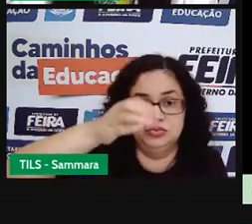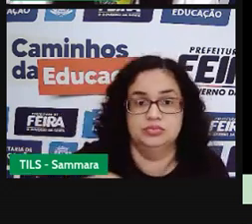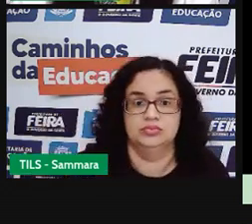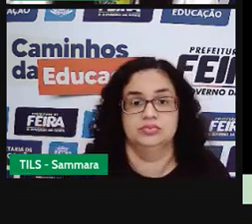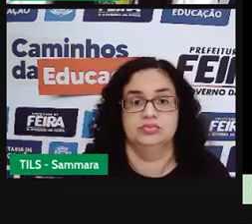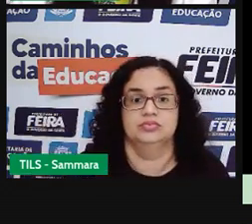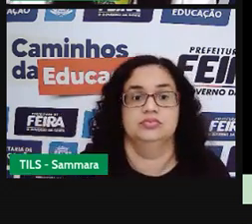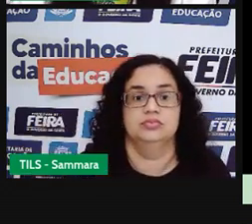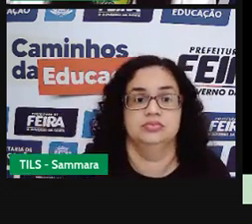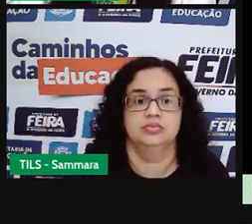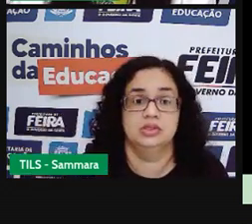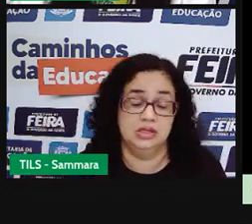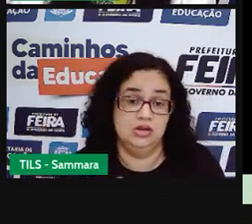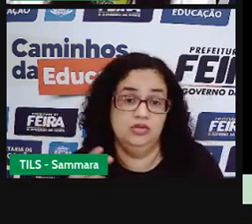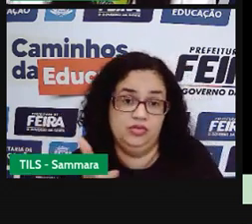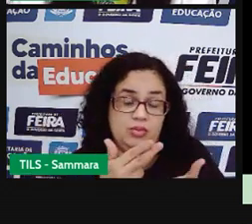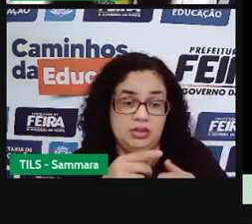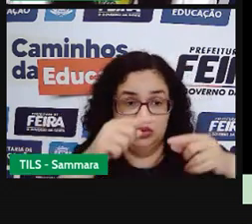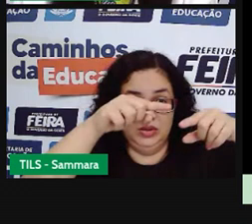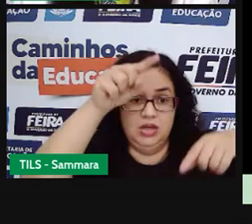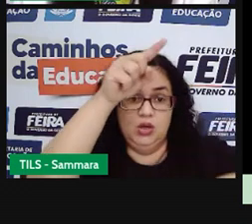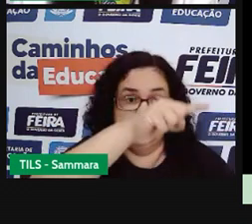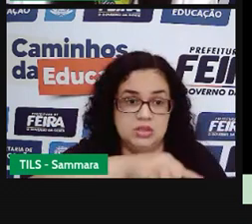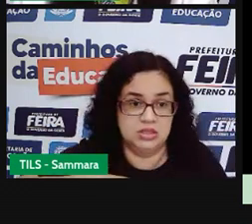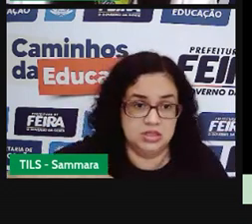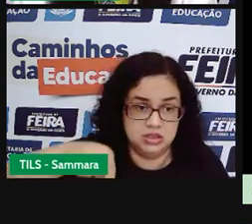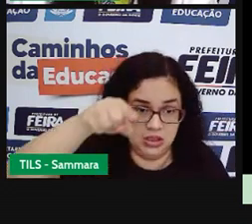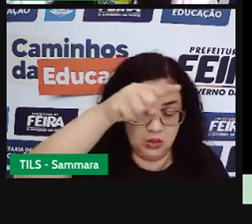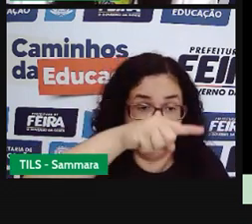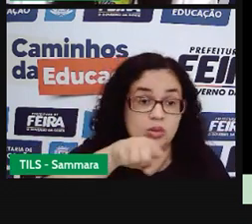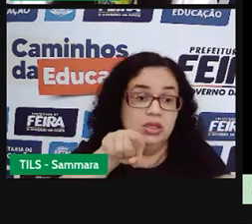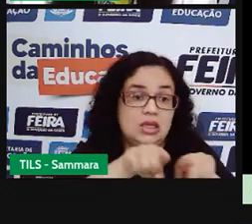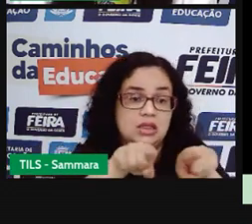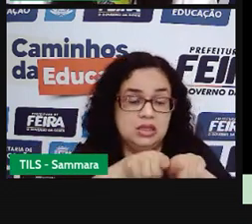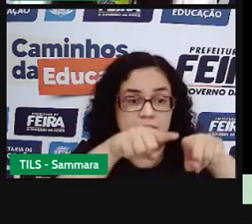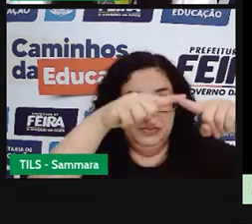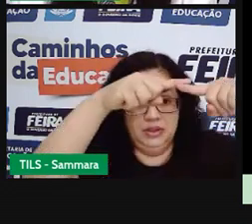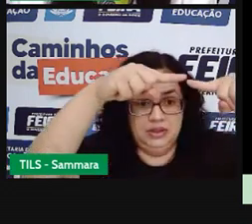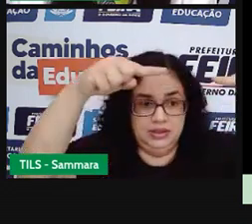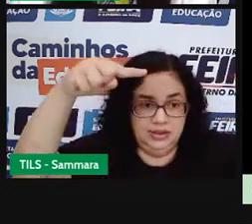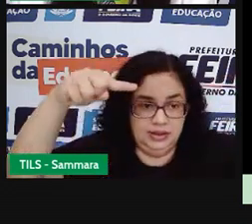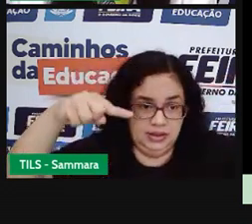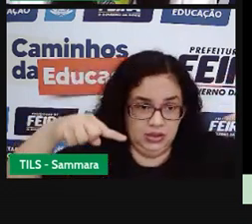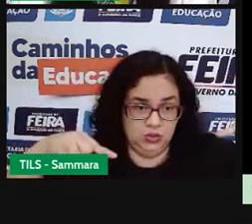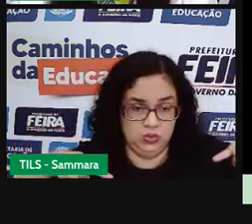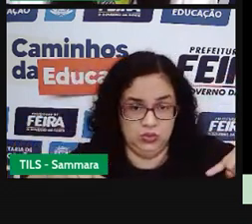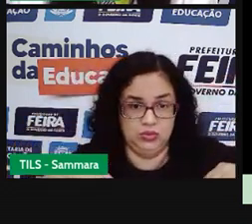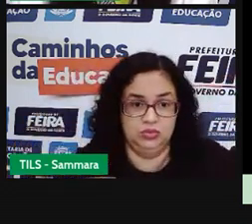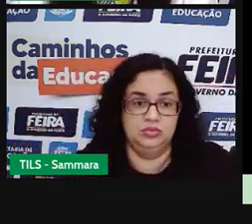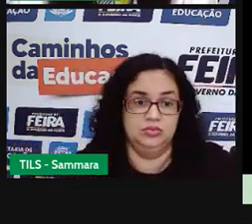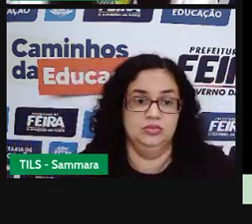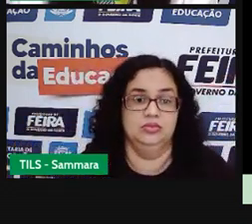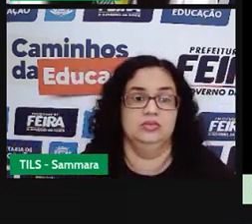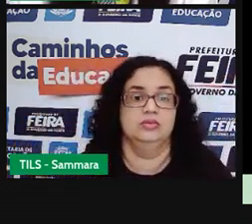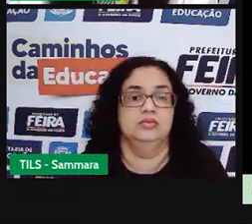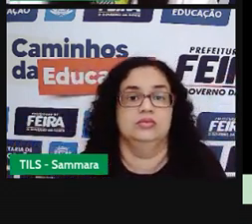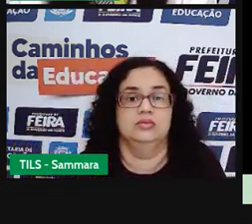e o objeto aí que a gente poderia identificar né com esse formato